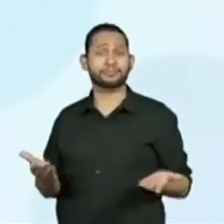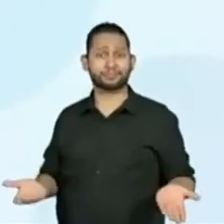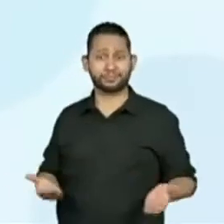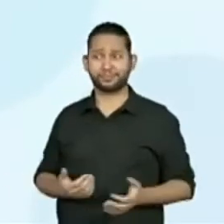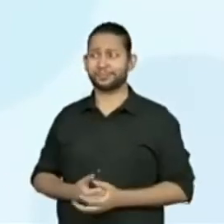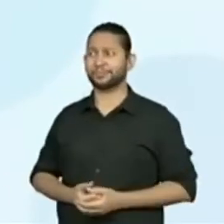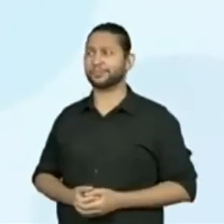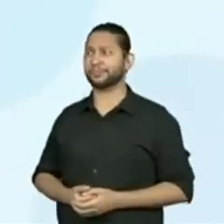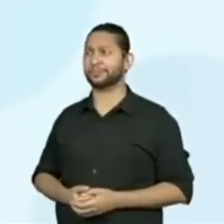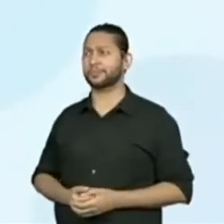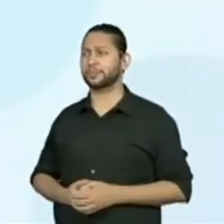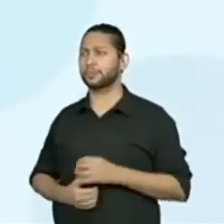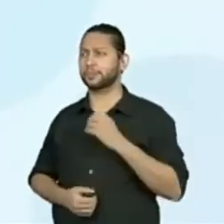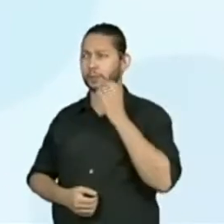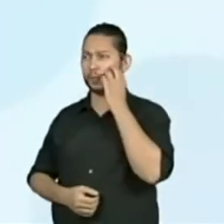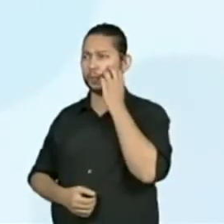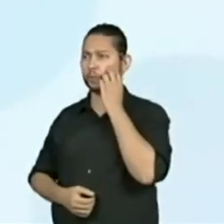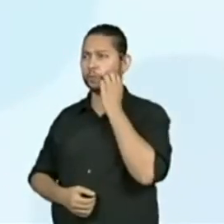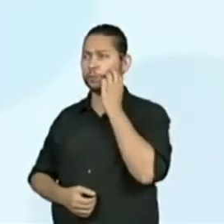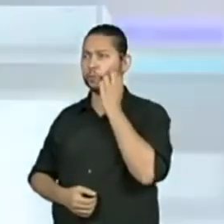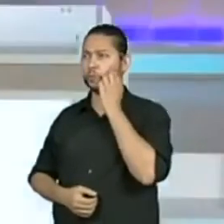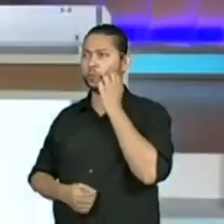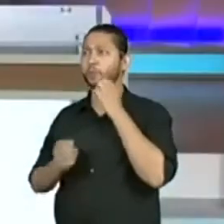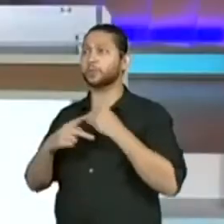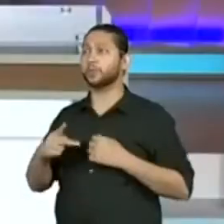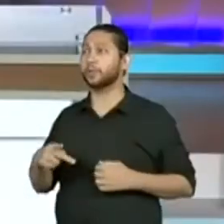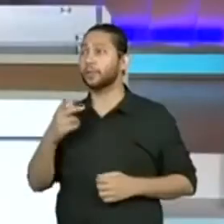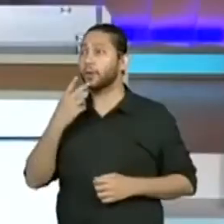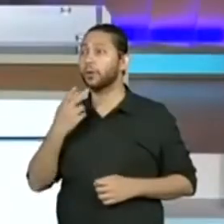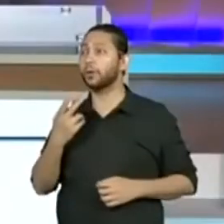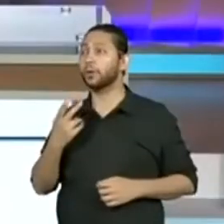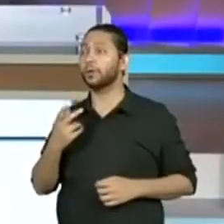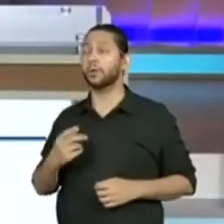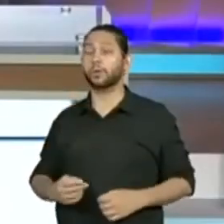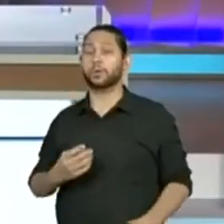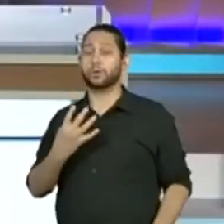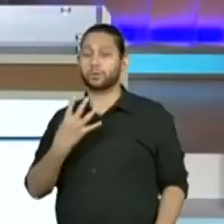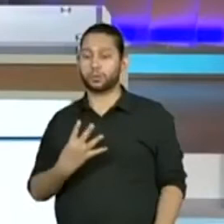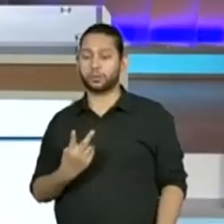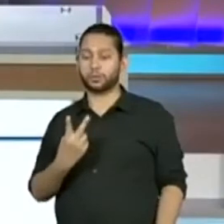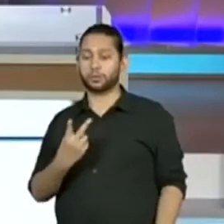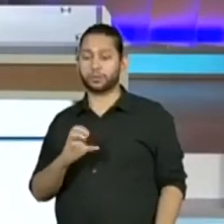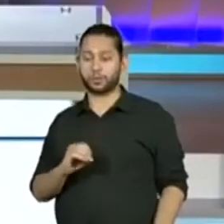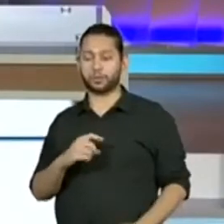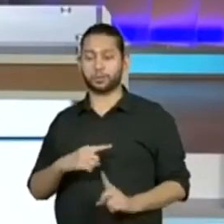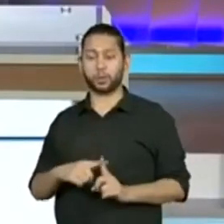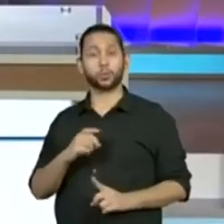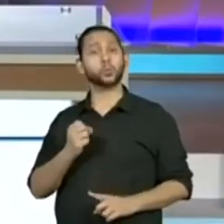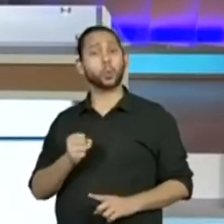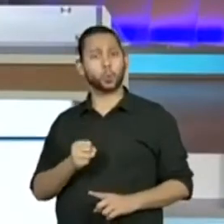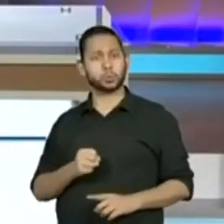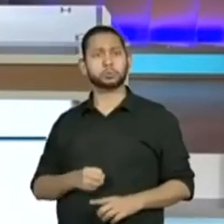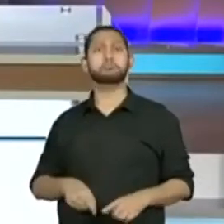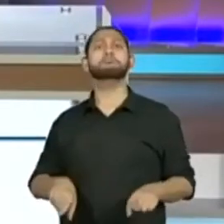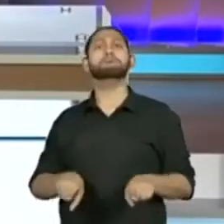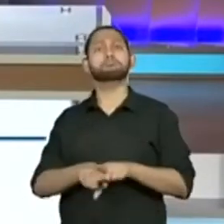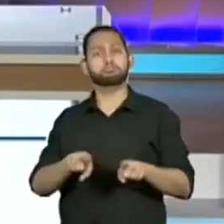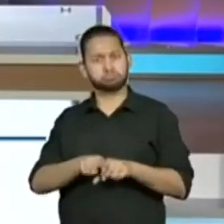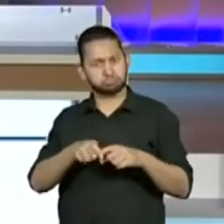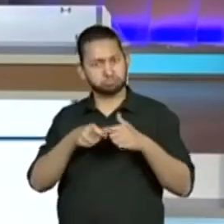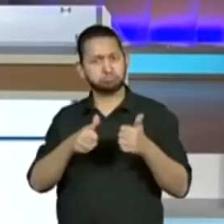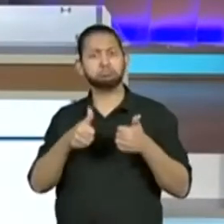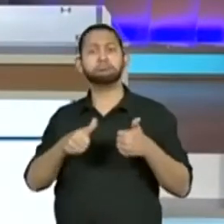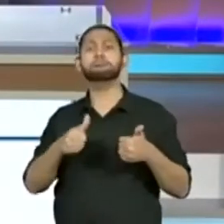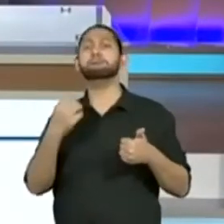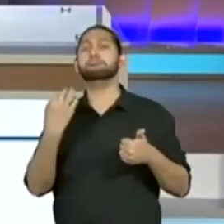Ó, a professora Zilda colocou que a Maria Cláudia colocou 420 mais 8. Também é uma opção,